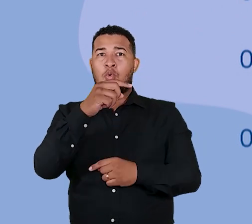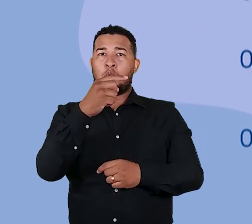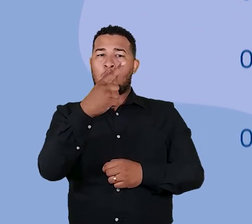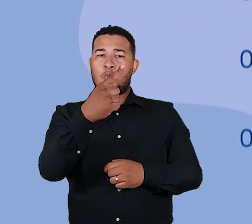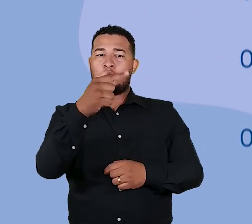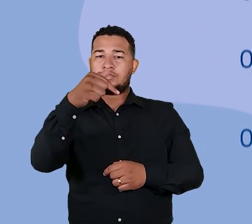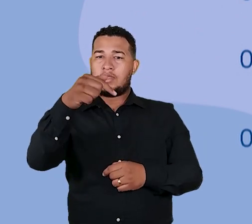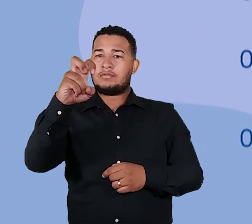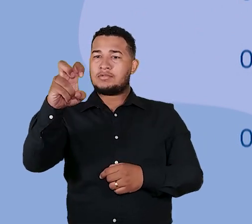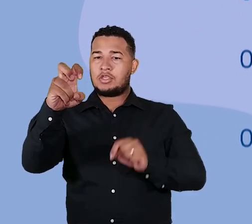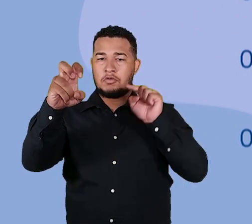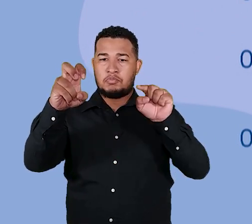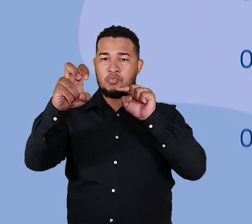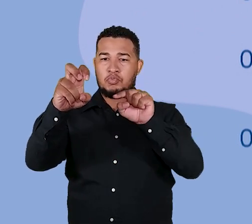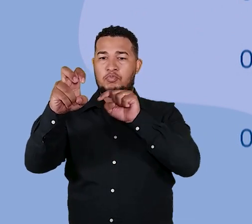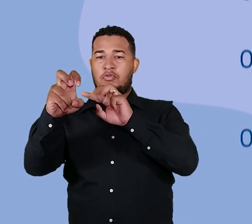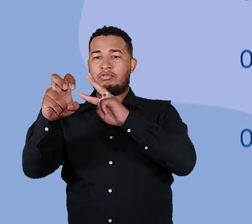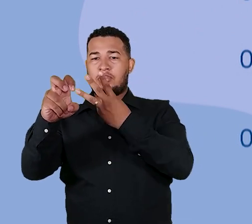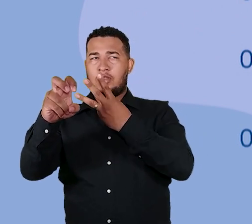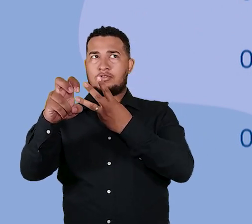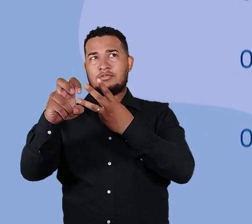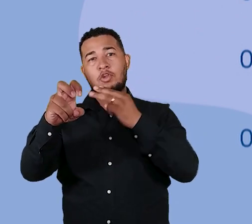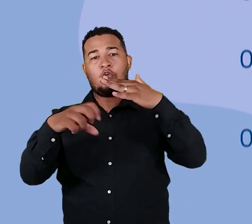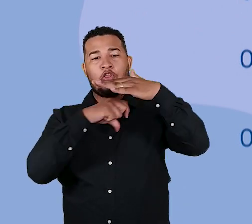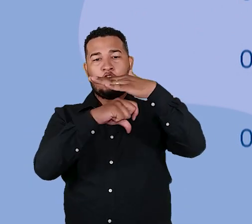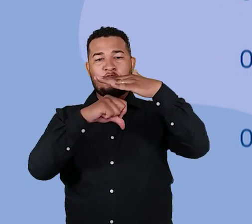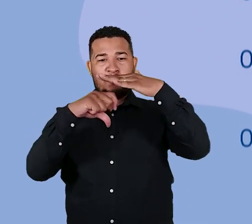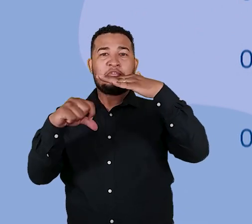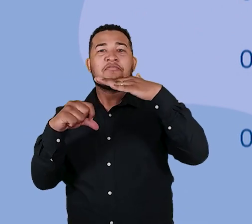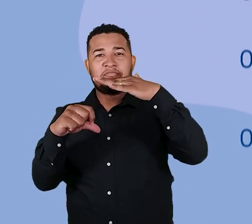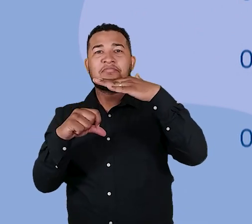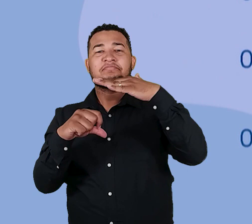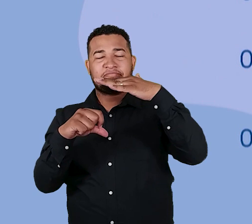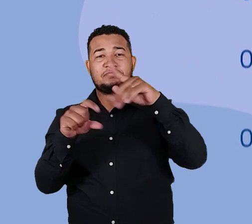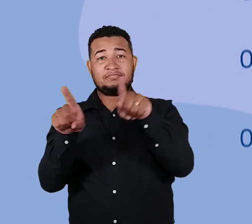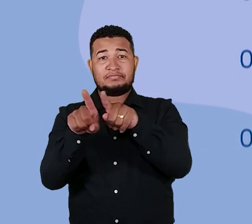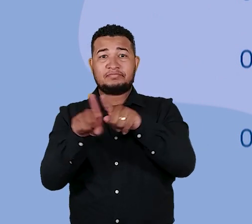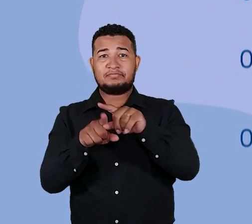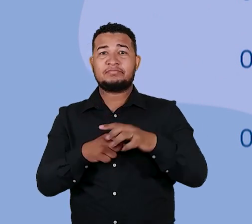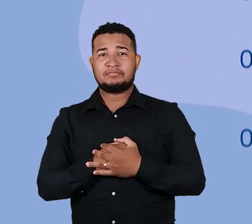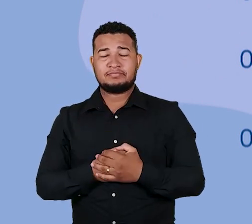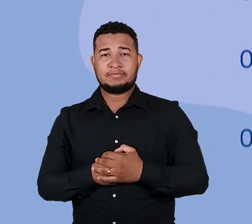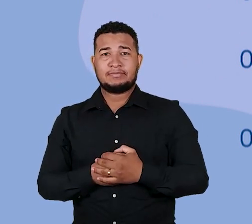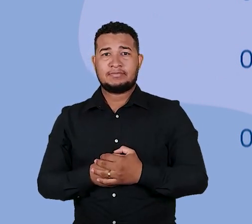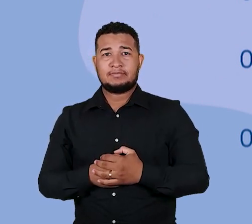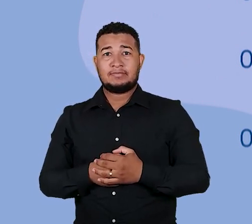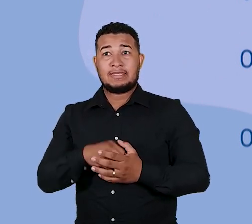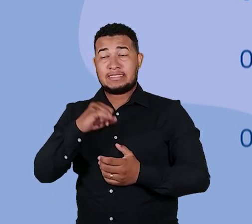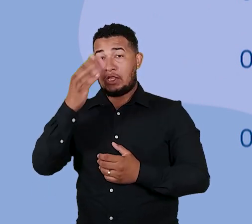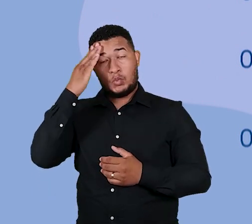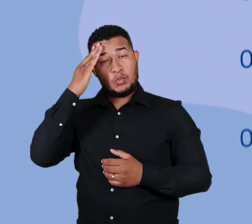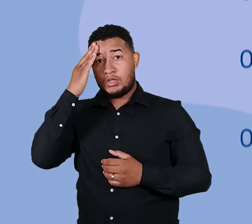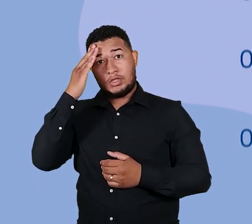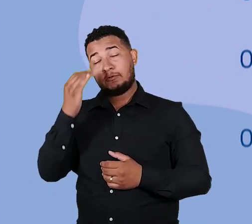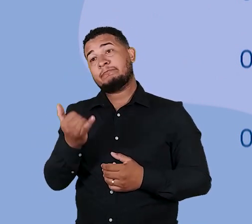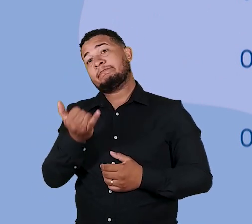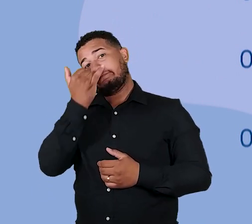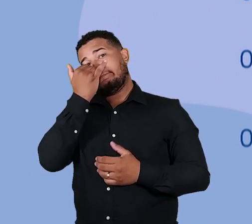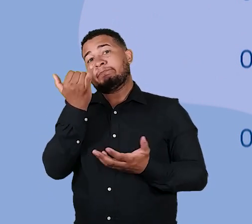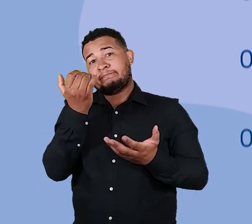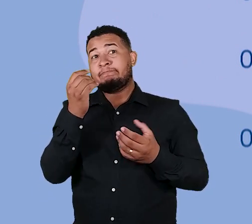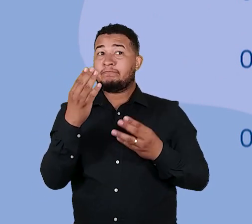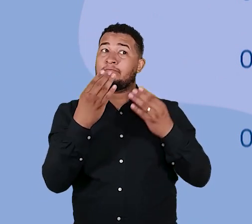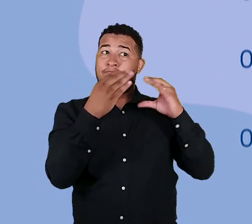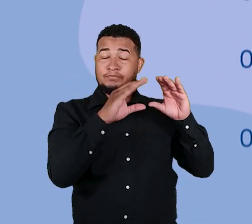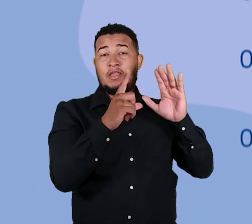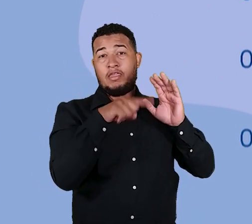Não. Por quê? Porque são 3 dígitos, então você coloca 3 noves. Se não entendeu, faz lá do outro jeito, tá,